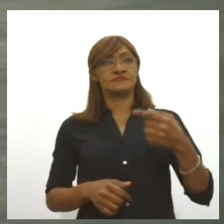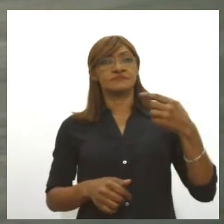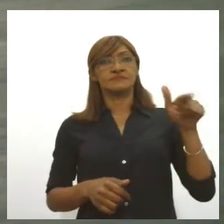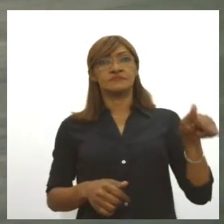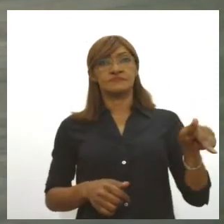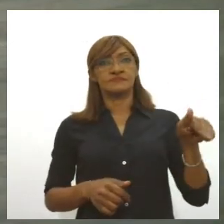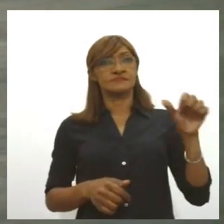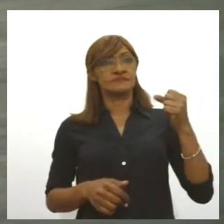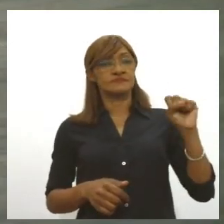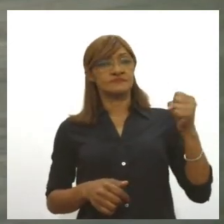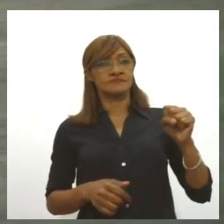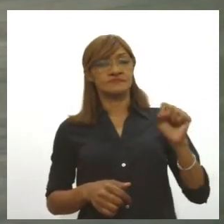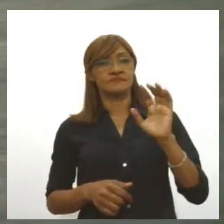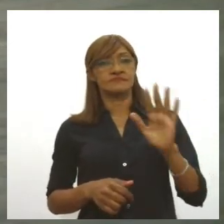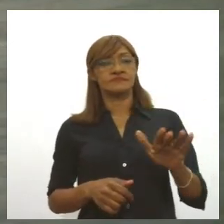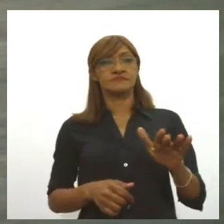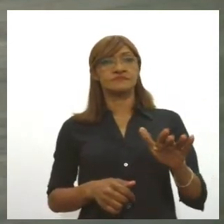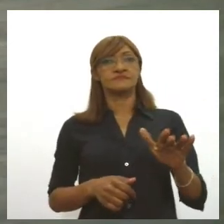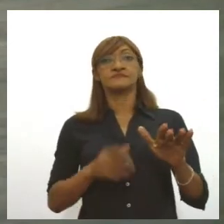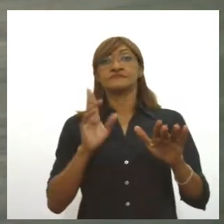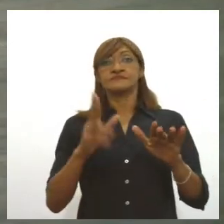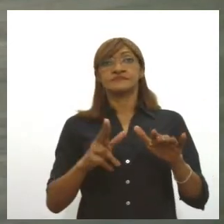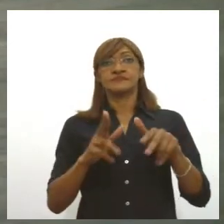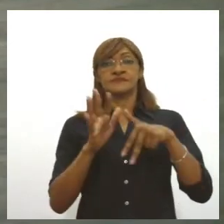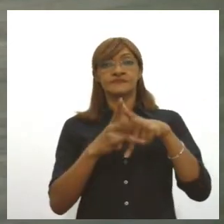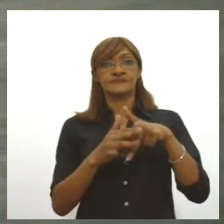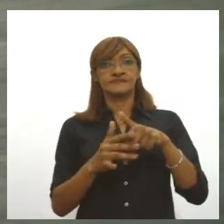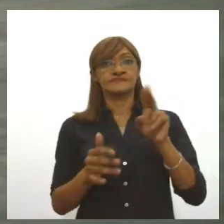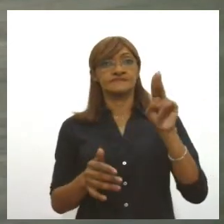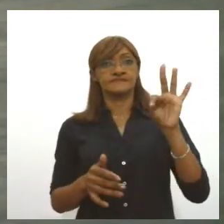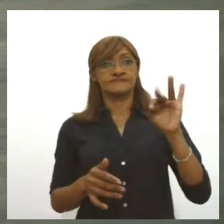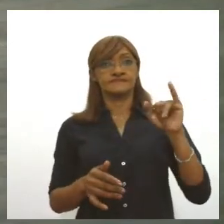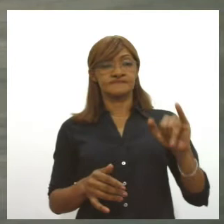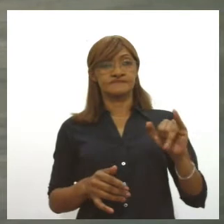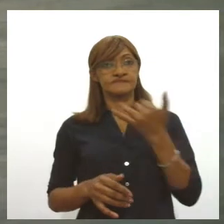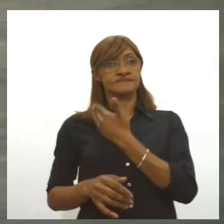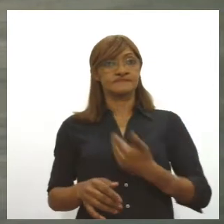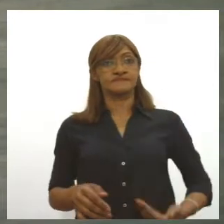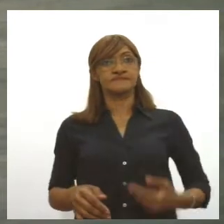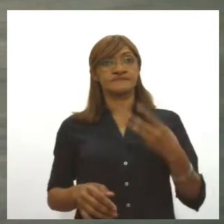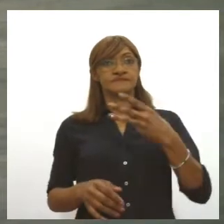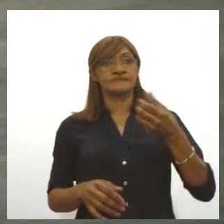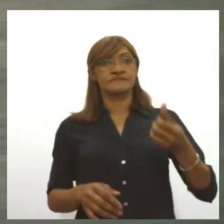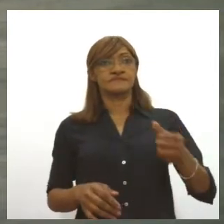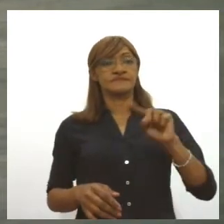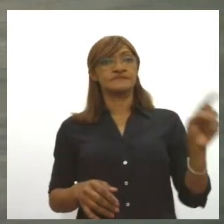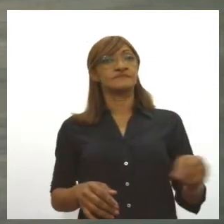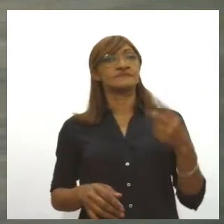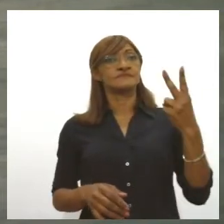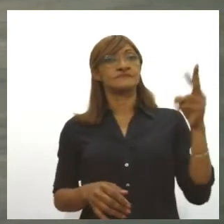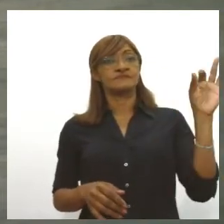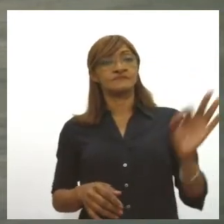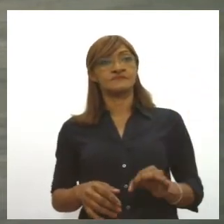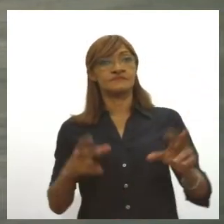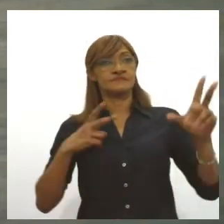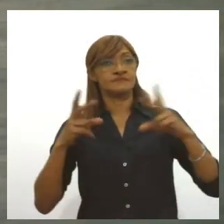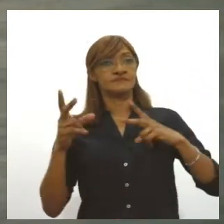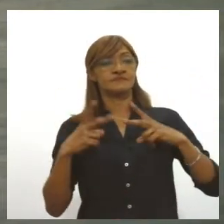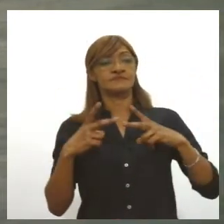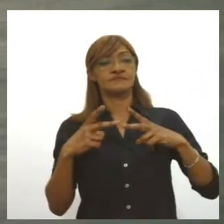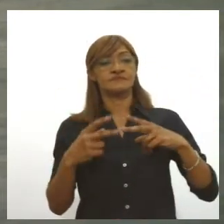78.278. A ocupação de leitos da UTI da rede pública é de 36,2%, já a da rede privada